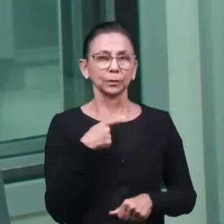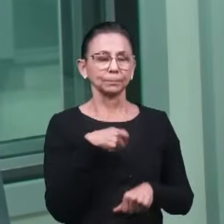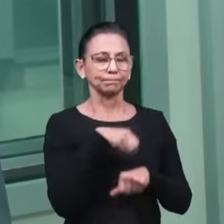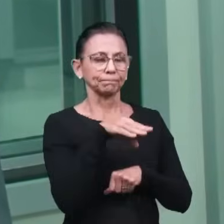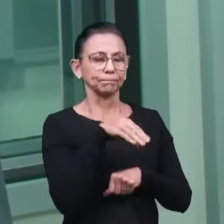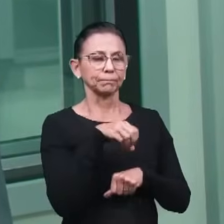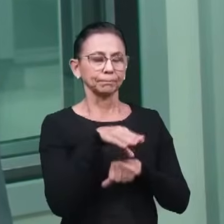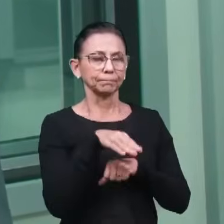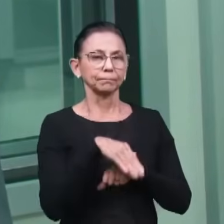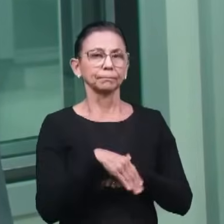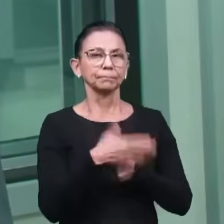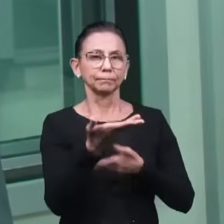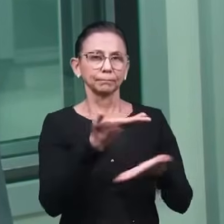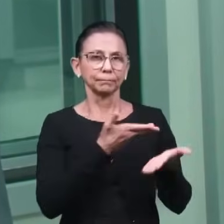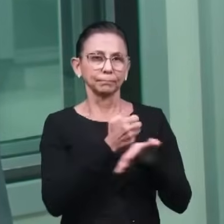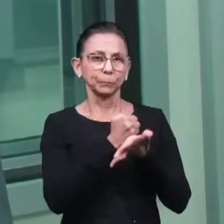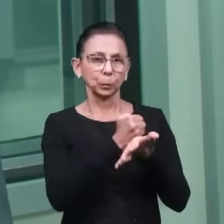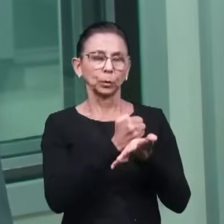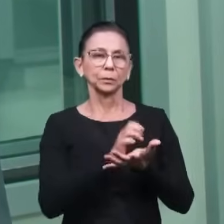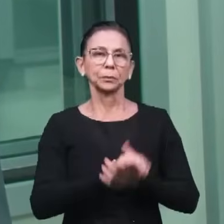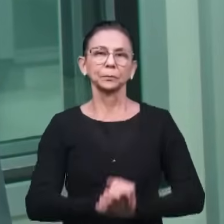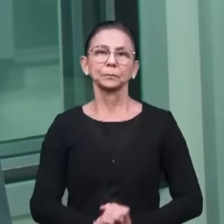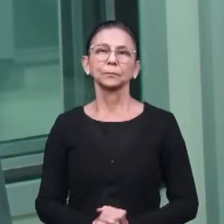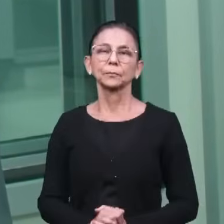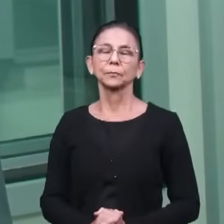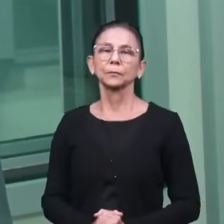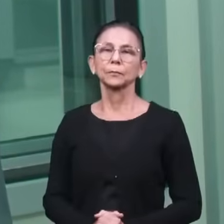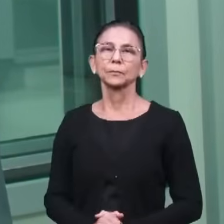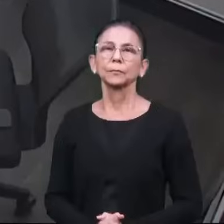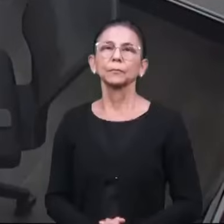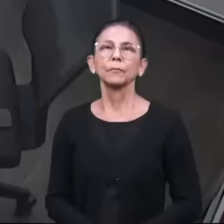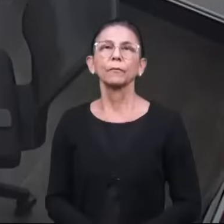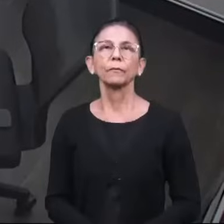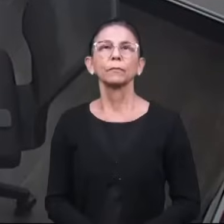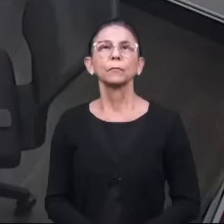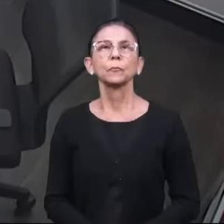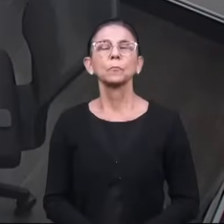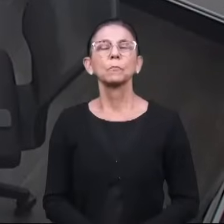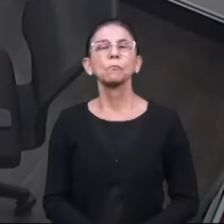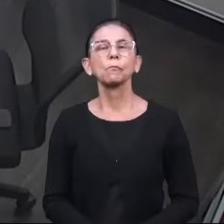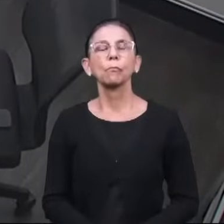escudeiras dos pastores, dos obreiros, né? Glória a Jesus.